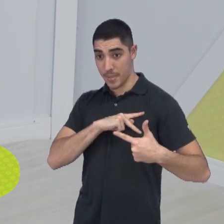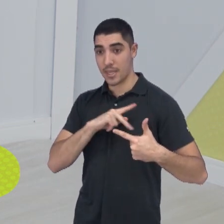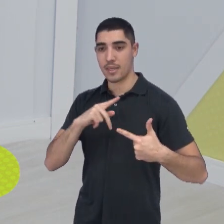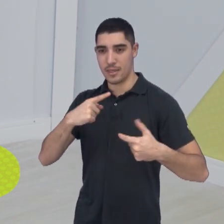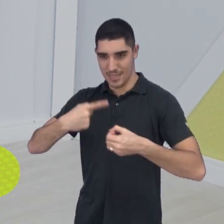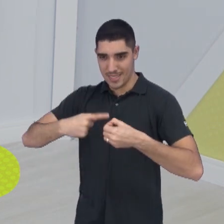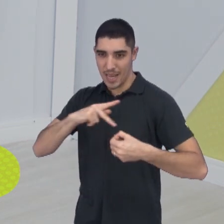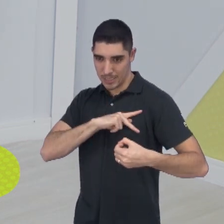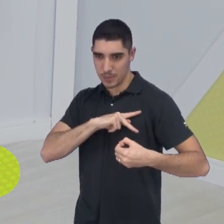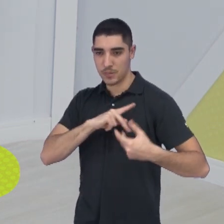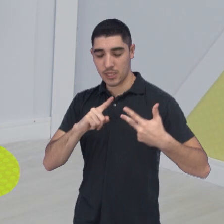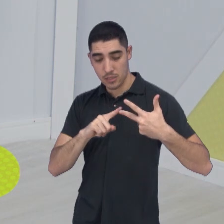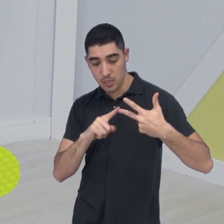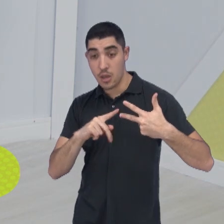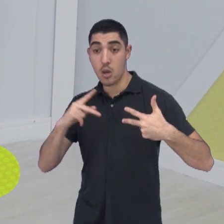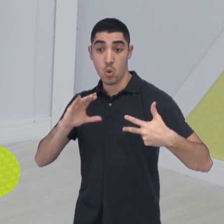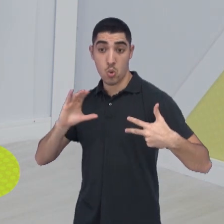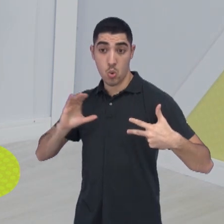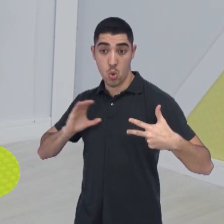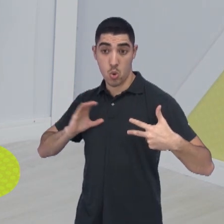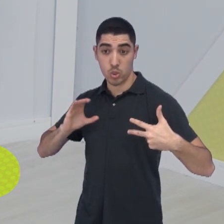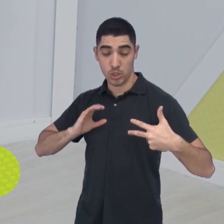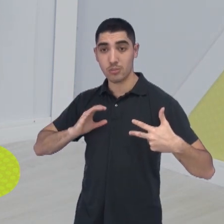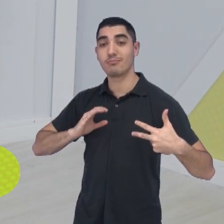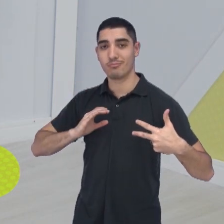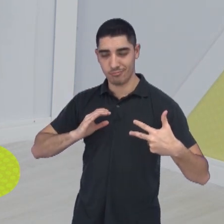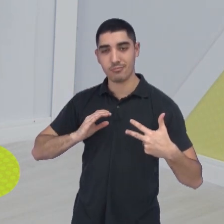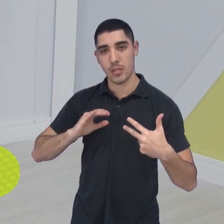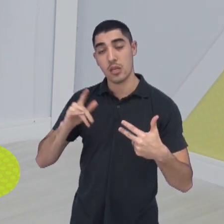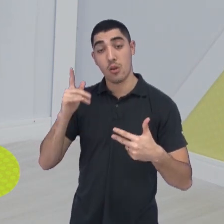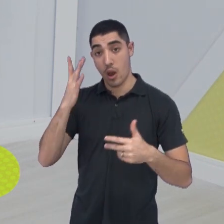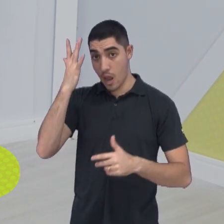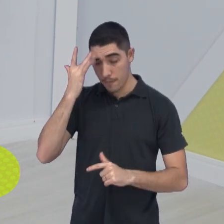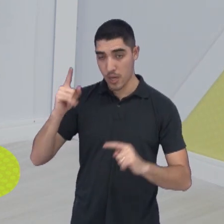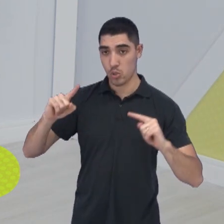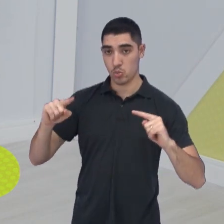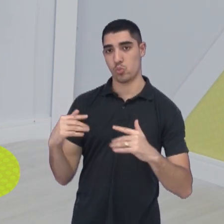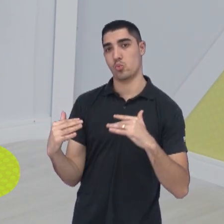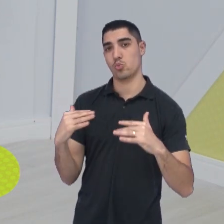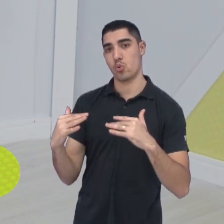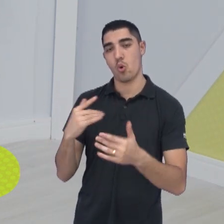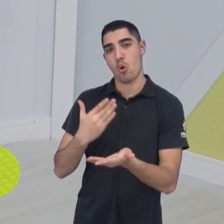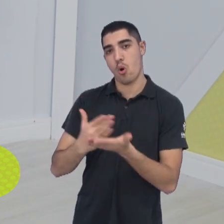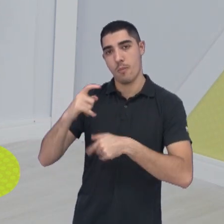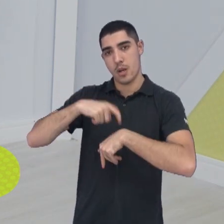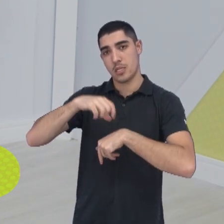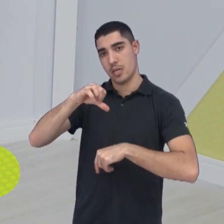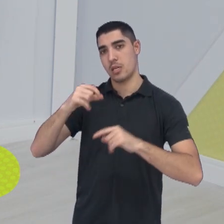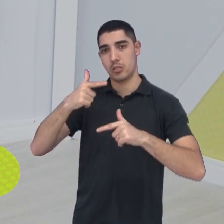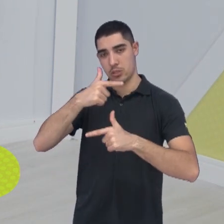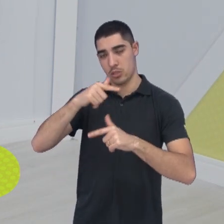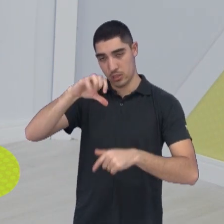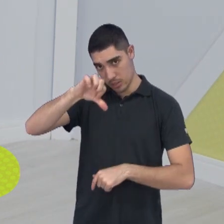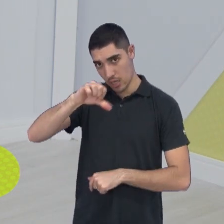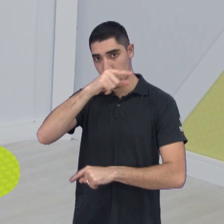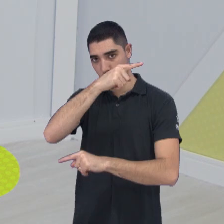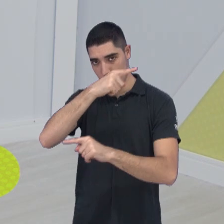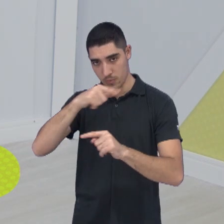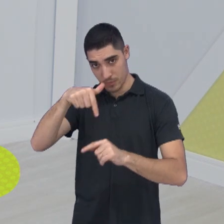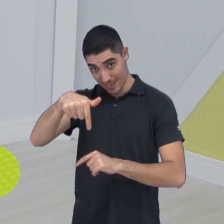terceiro com 12 em 6 jogos. Lembrando que a partida começa amanhã às 19h30 no Tênis Clube com